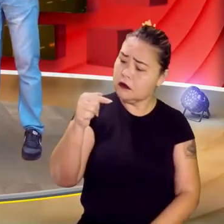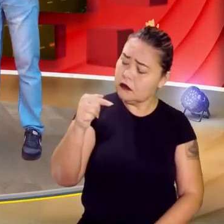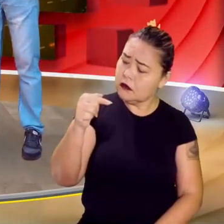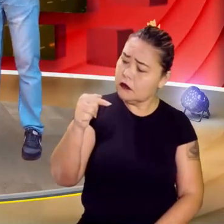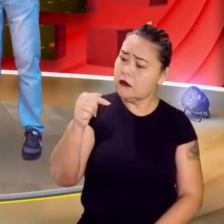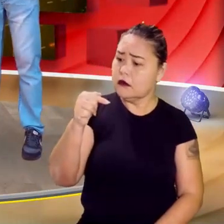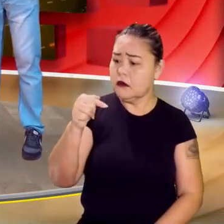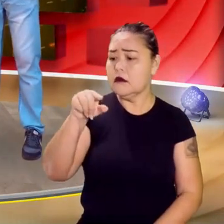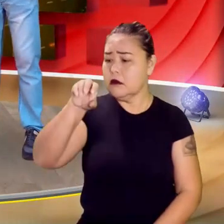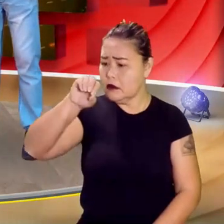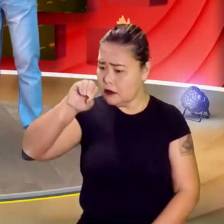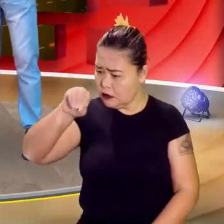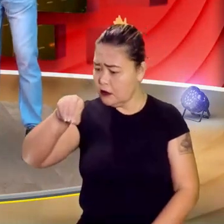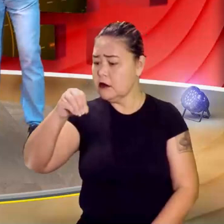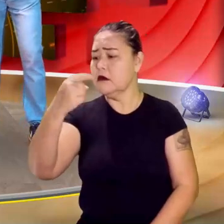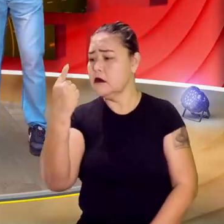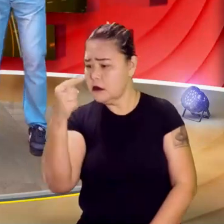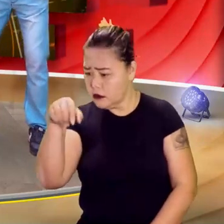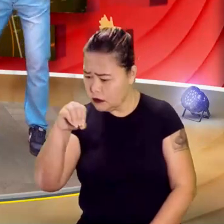7 e